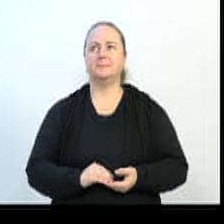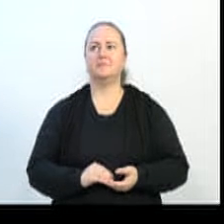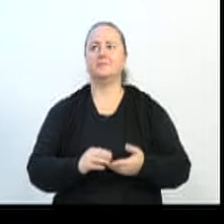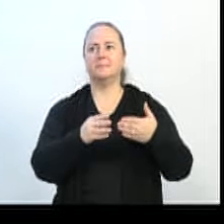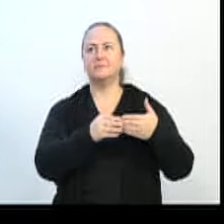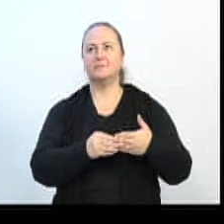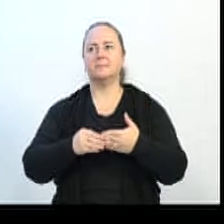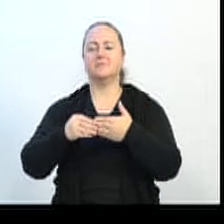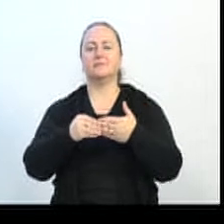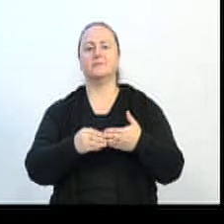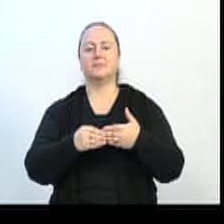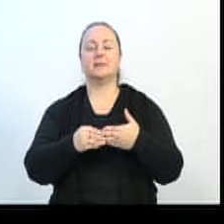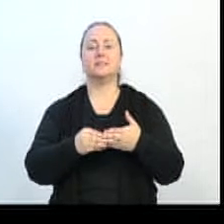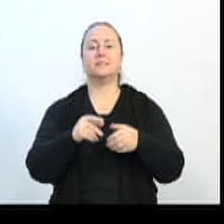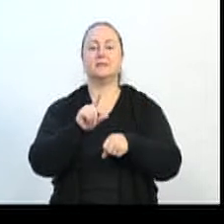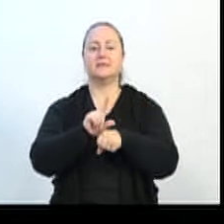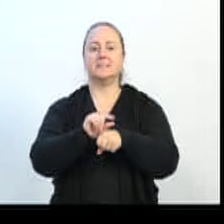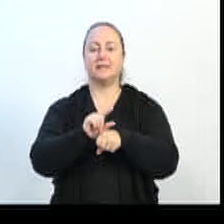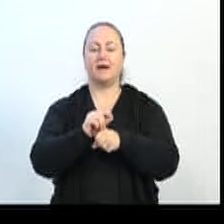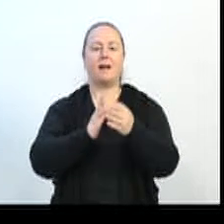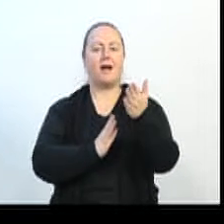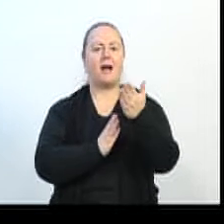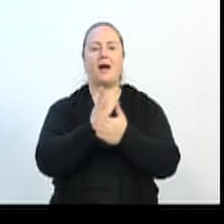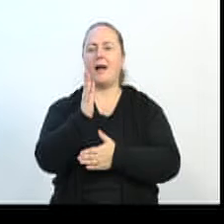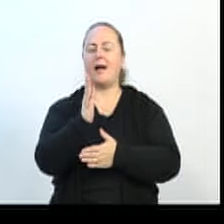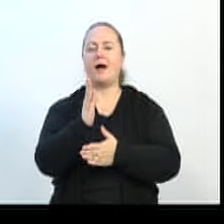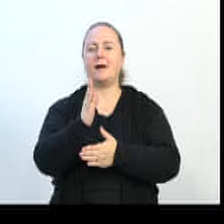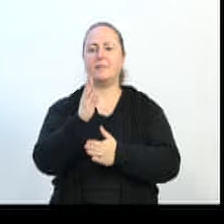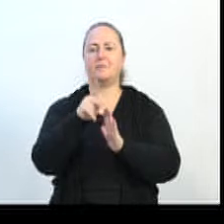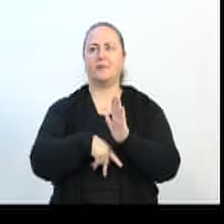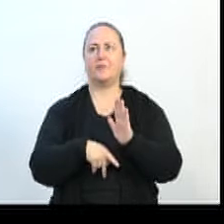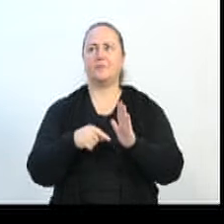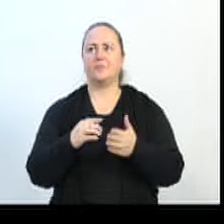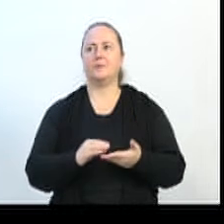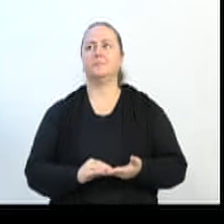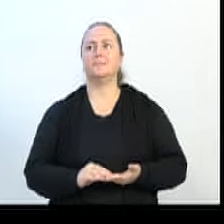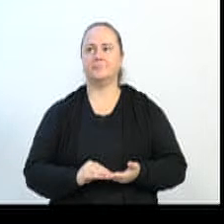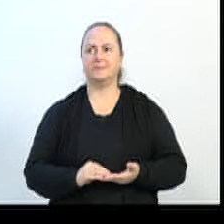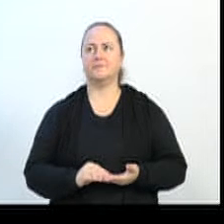e foi aprovado o projeto. O respeito pelos animais é um avanço